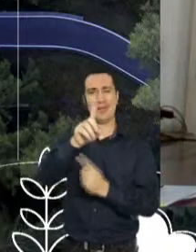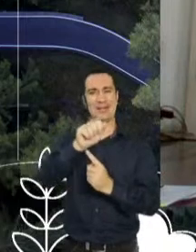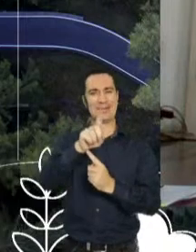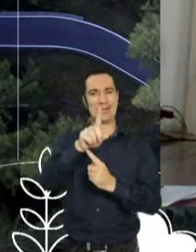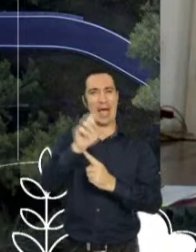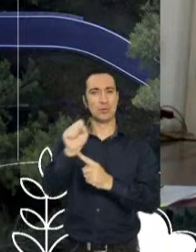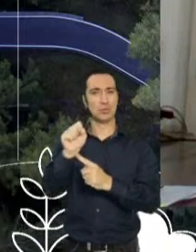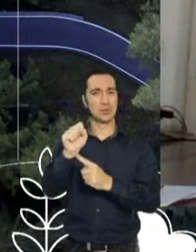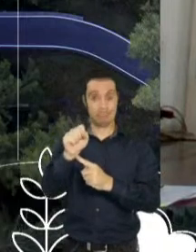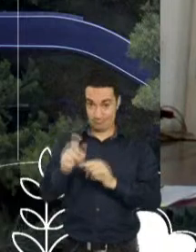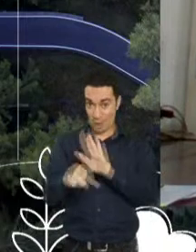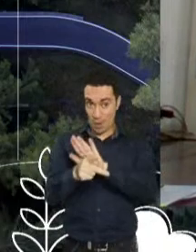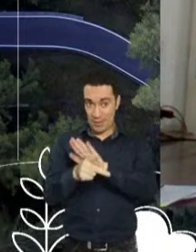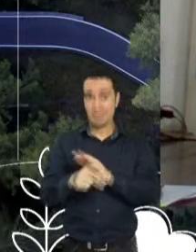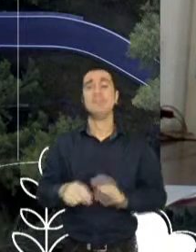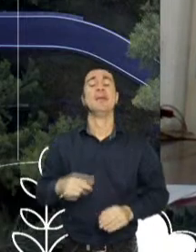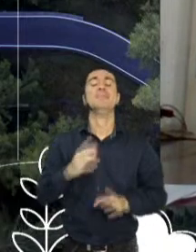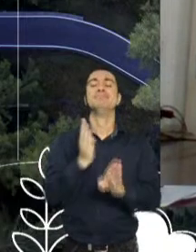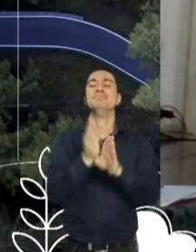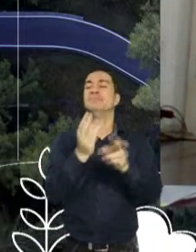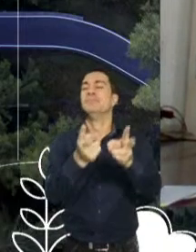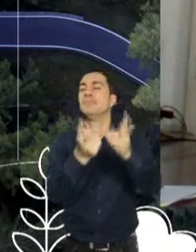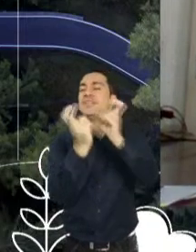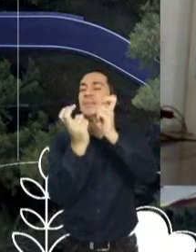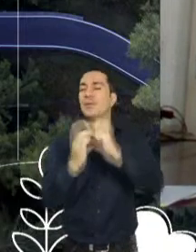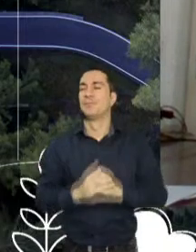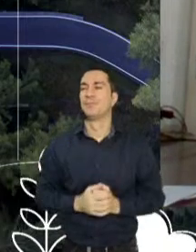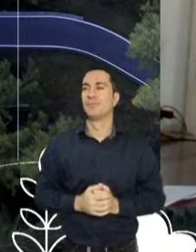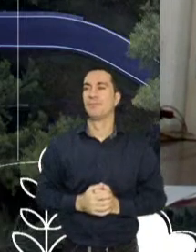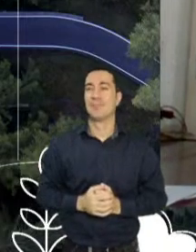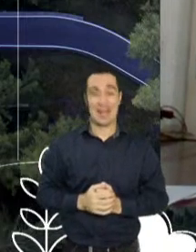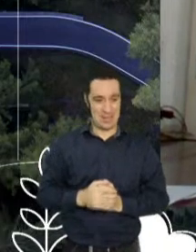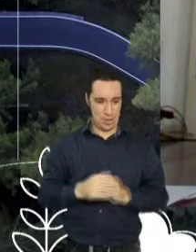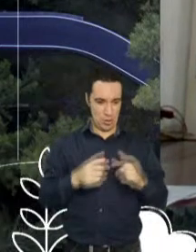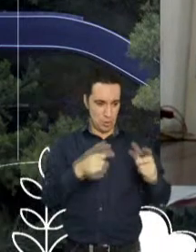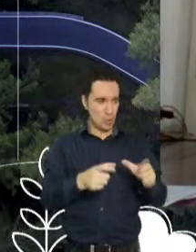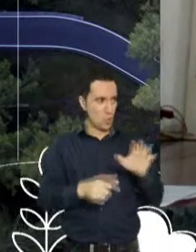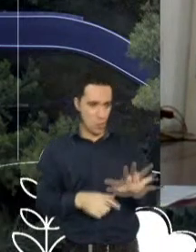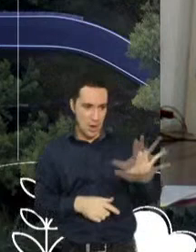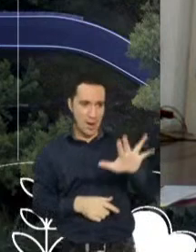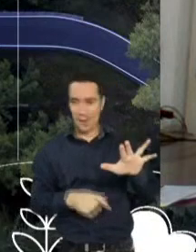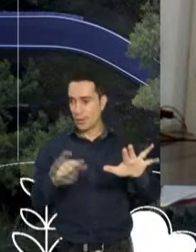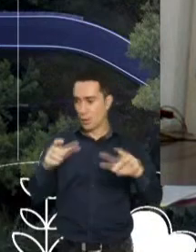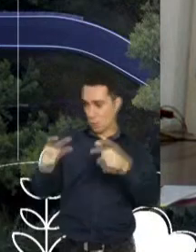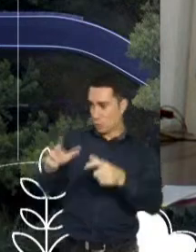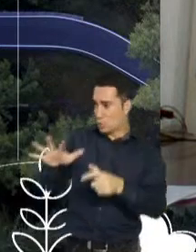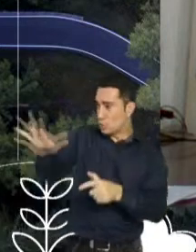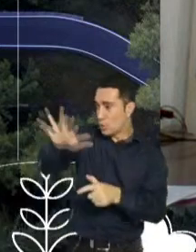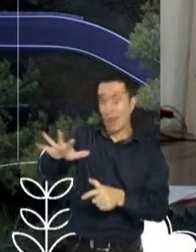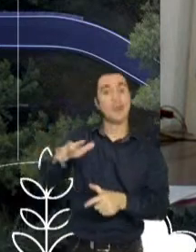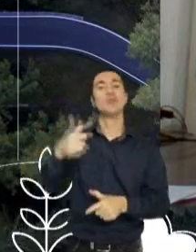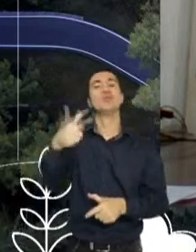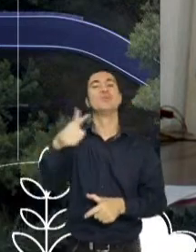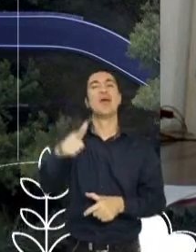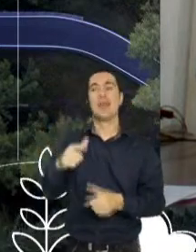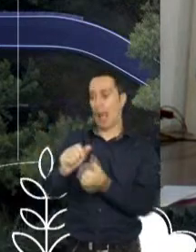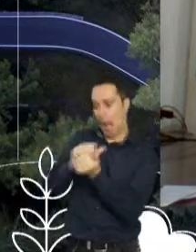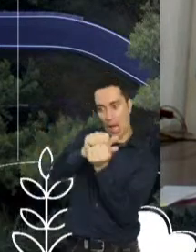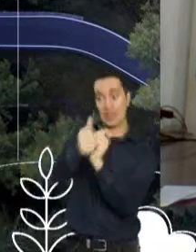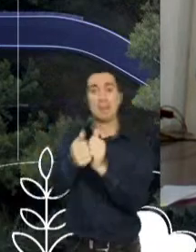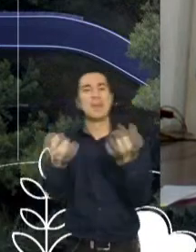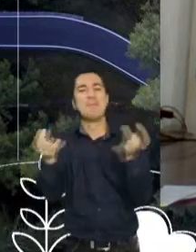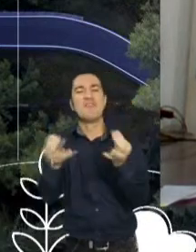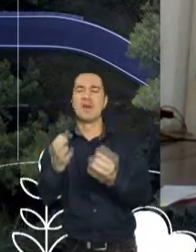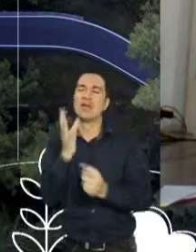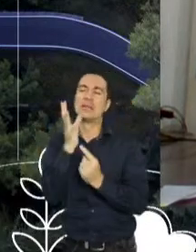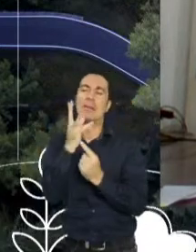e mortalidade, e vemos que, bom, cada região tem uma zona de conforto térmico que se adapta, mas demora